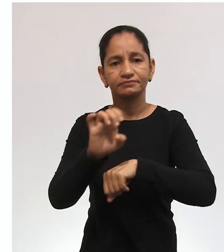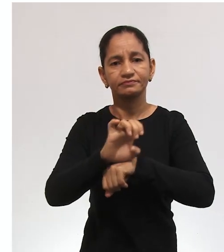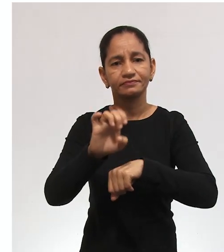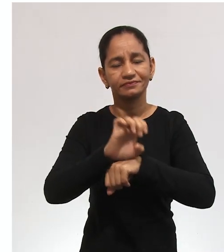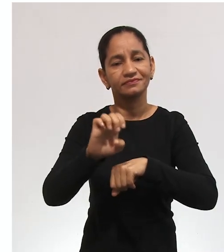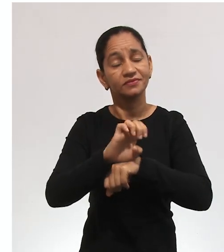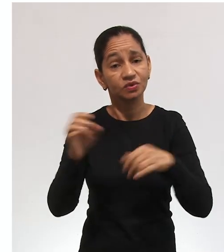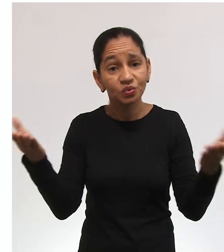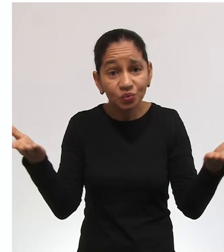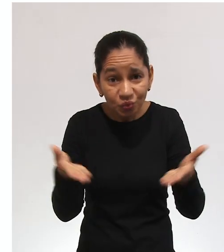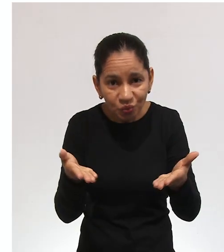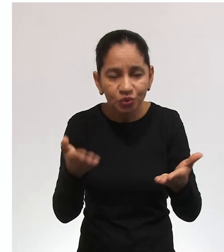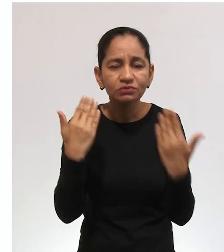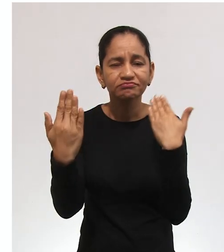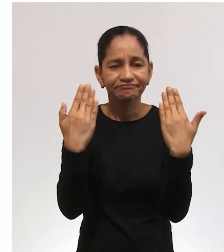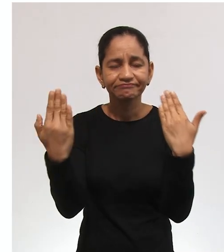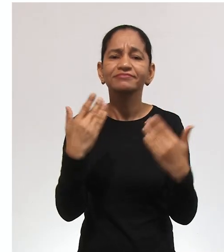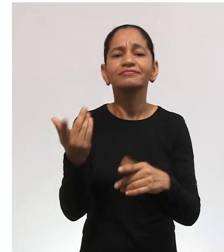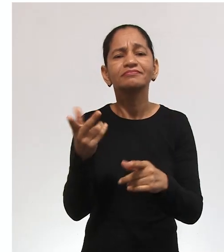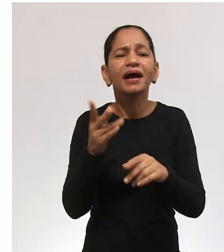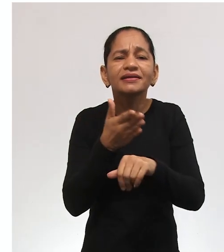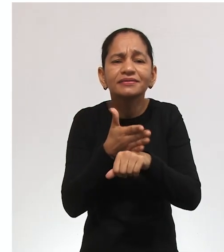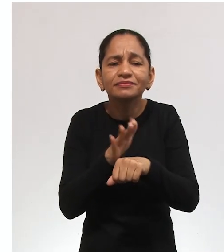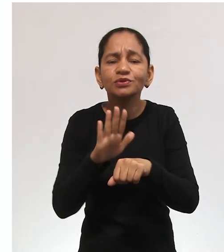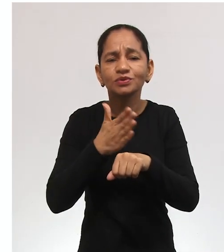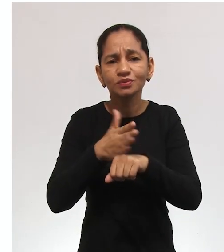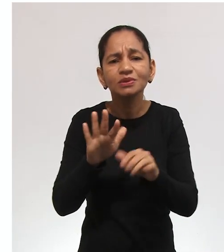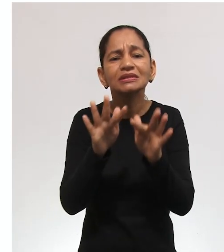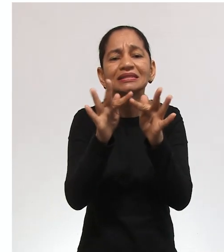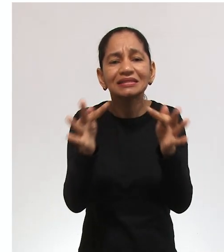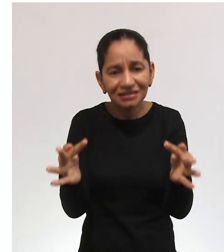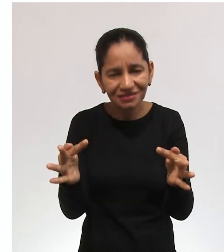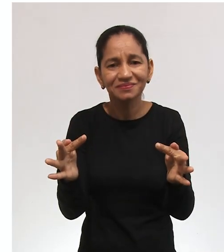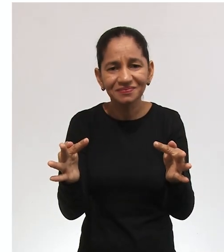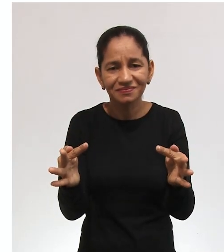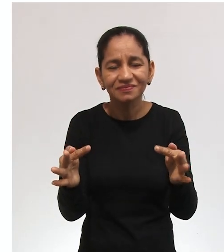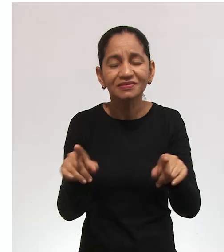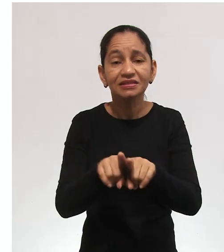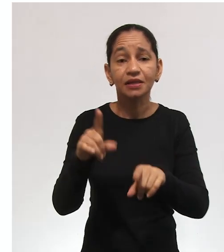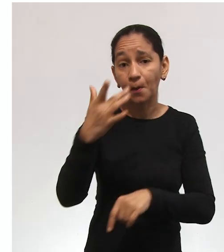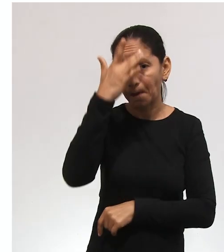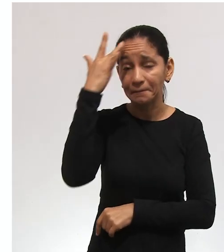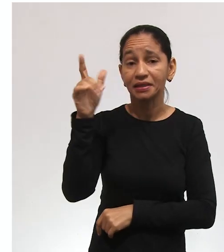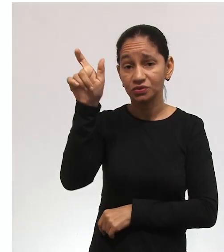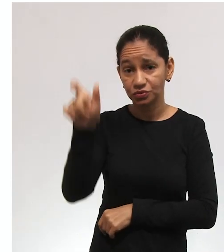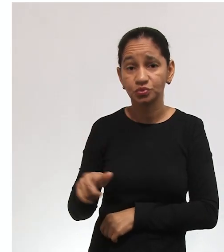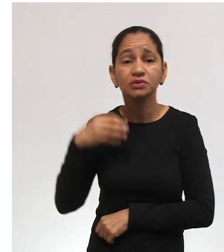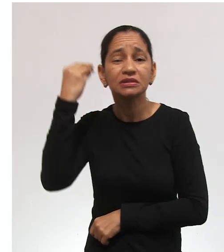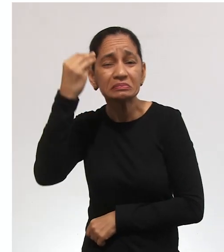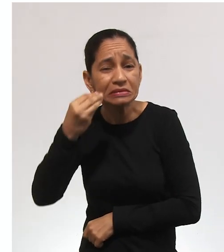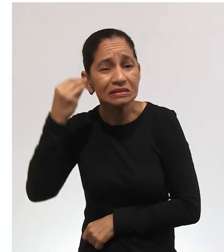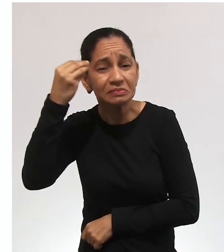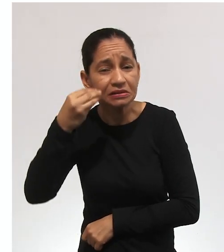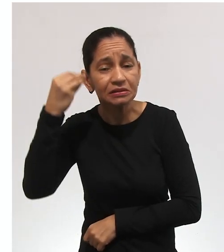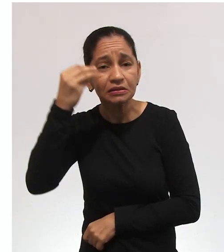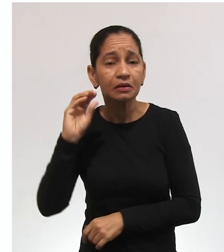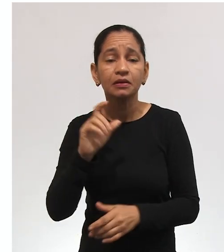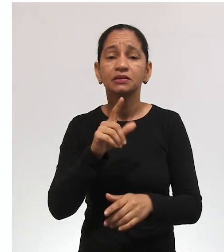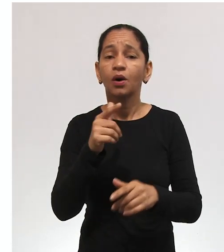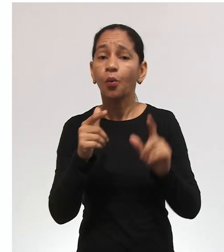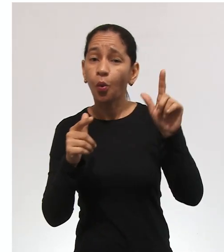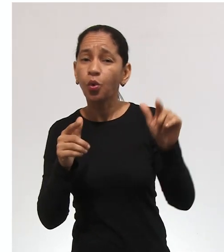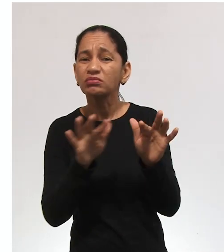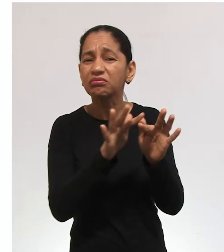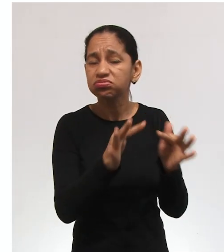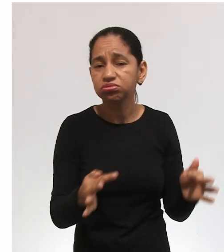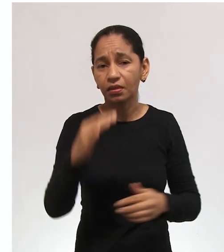ainda uma produção bastante artesanal, manufatureira, em que alguém menos experienciado é contratado